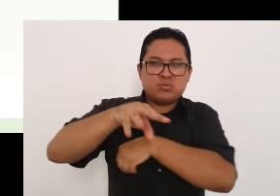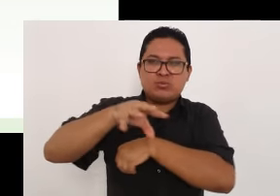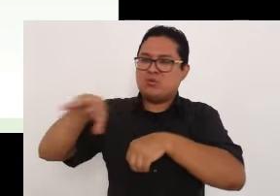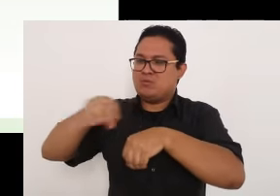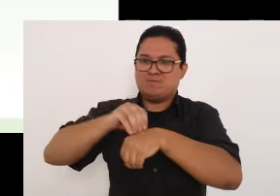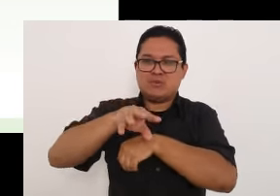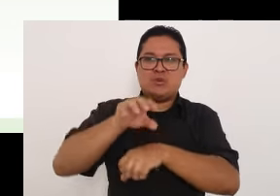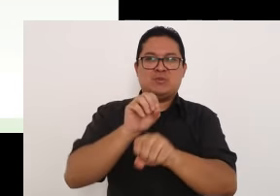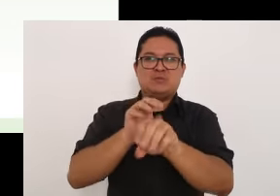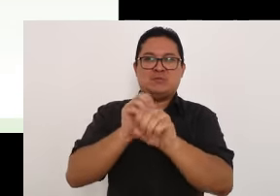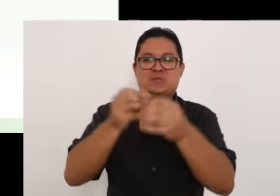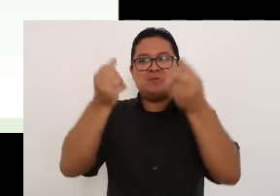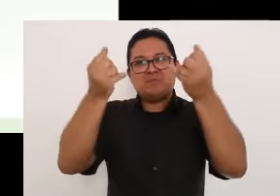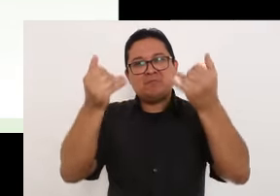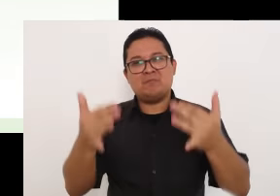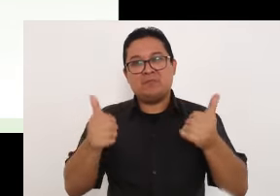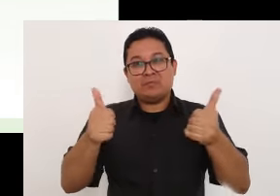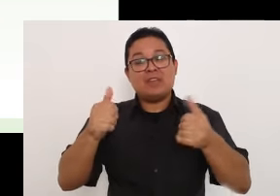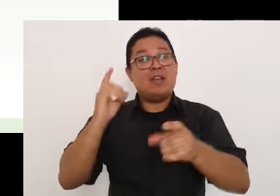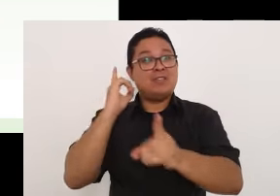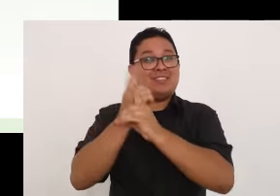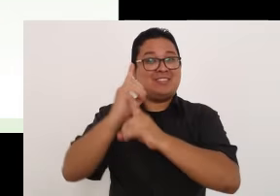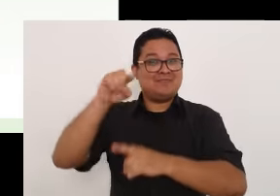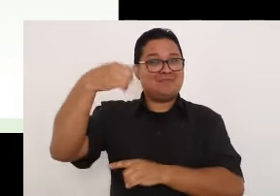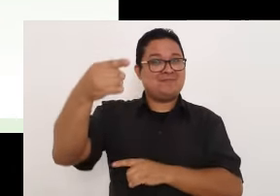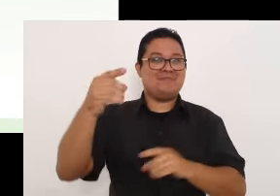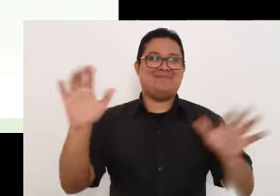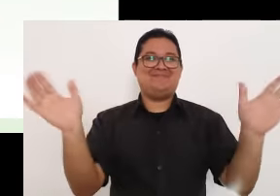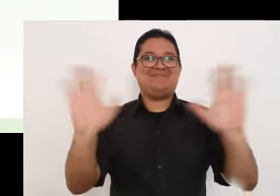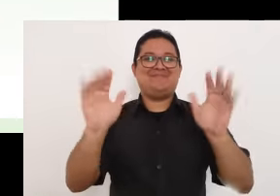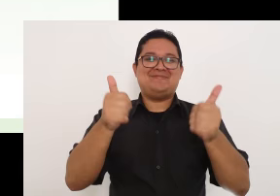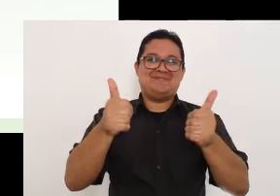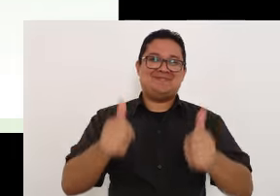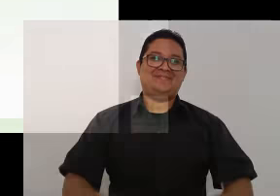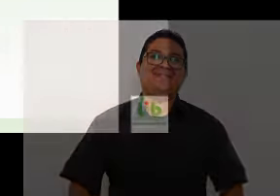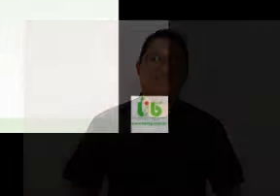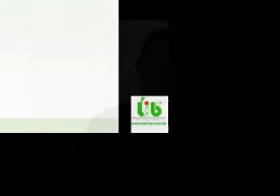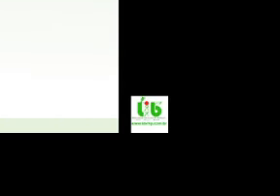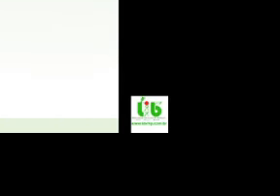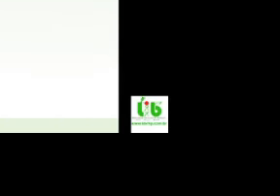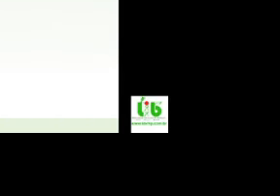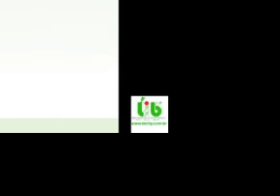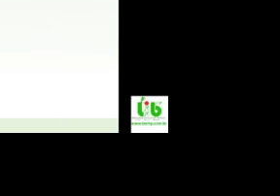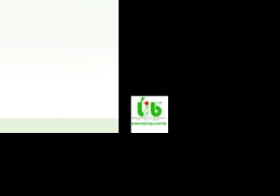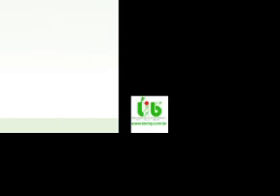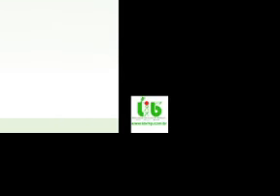conscientizar e aprender com vocês. Então, próxima aula a gente continua. Até mais!